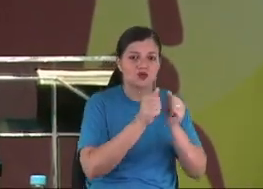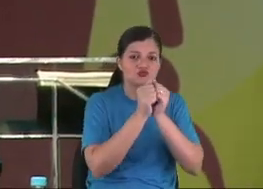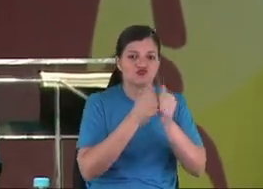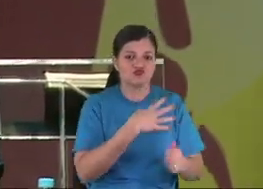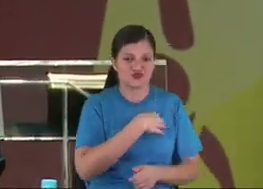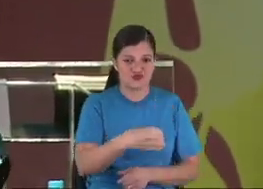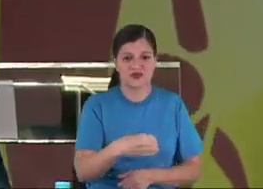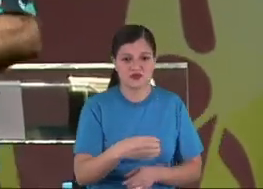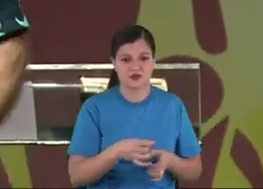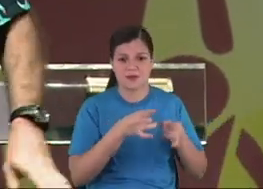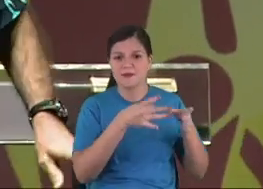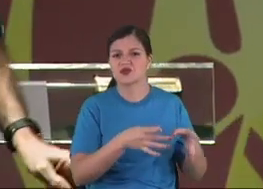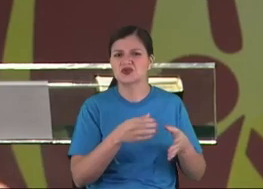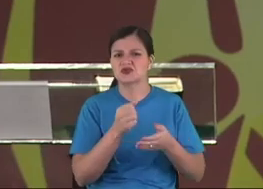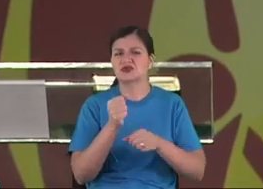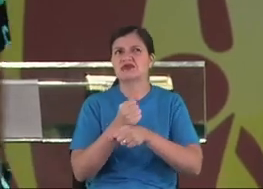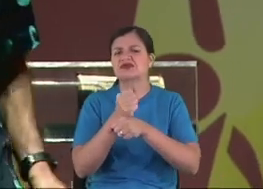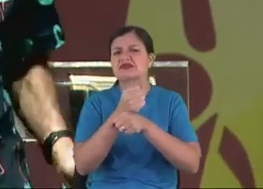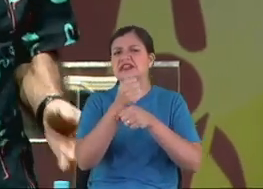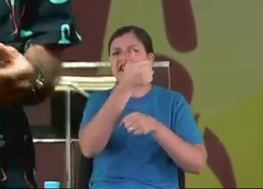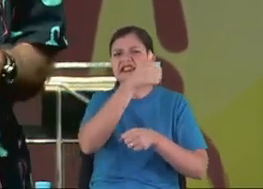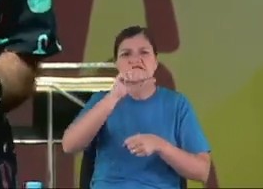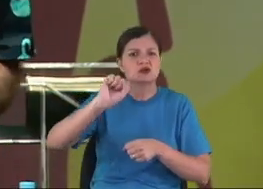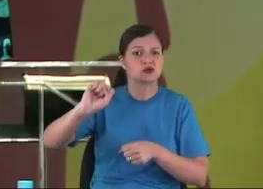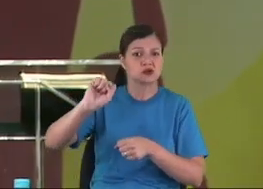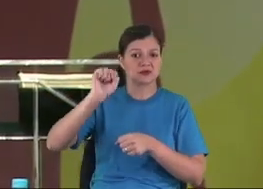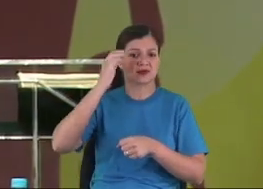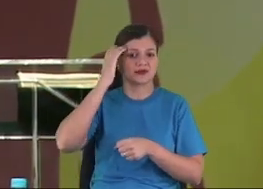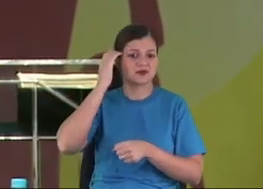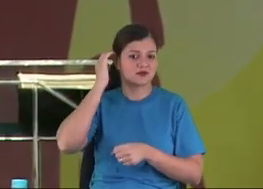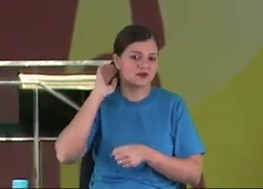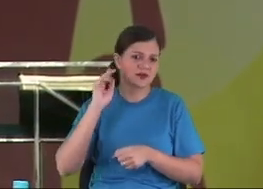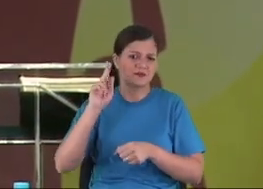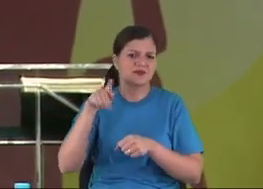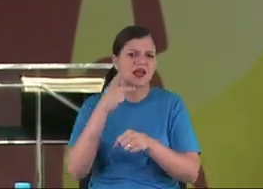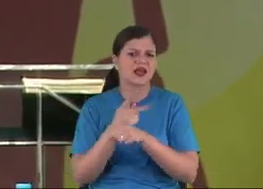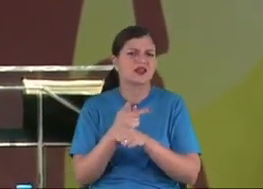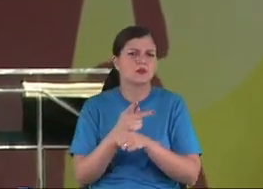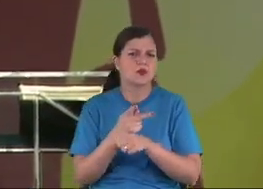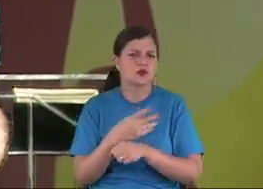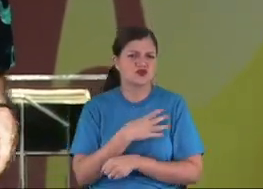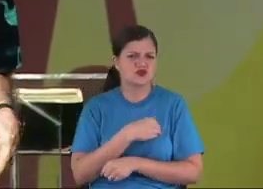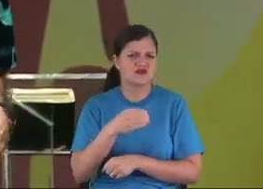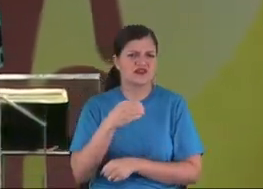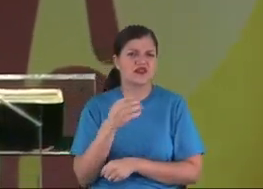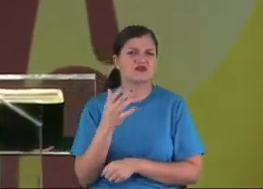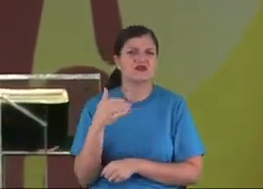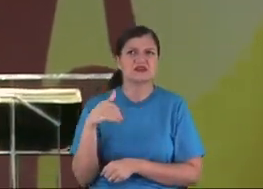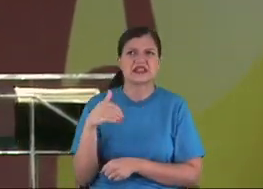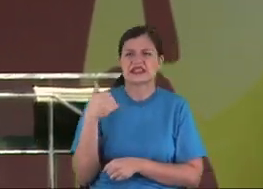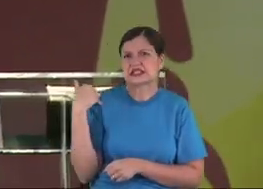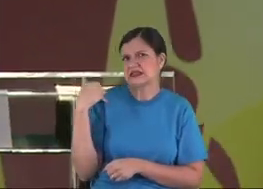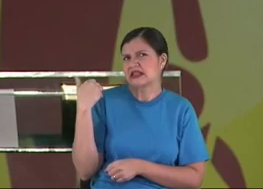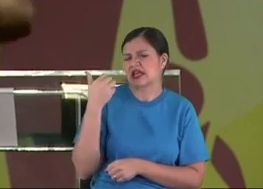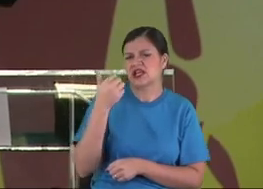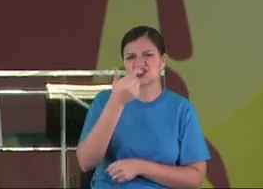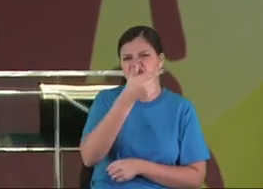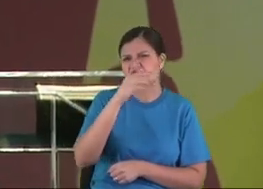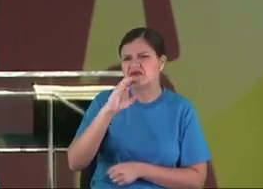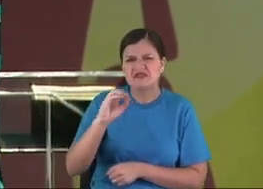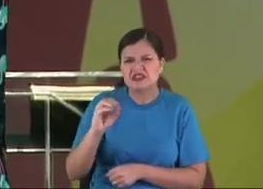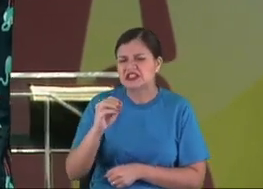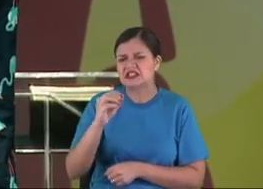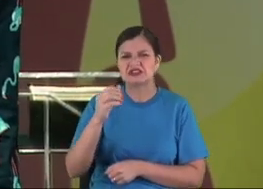Abandonou durante 18 anos, com 18 anos, quando os filhos estavam ali, 17, 18, 19 anos, ou 18, 19, 20 anos, aí